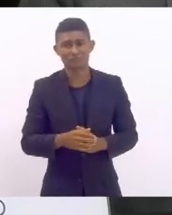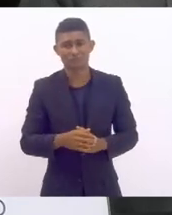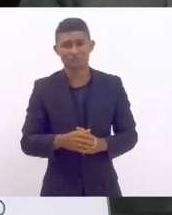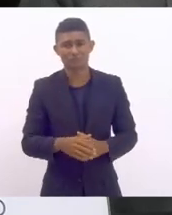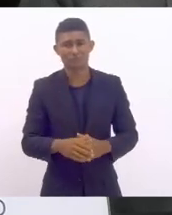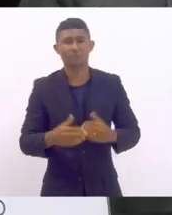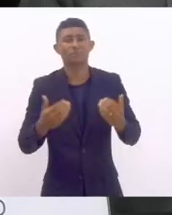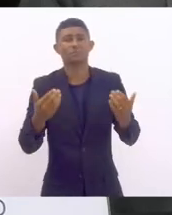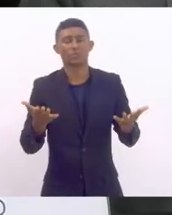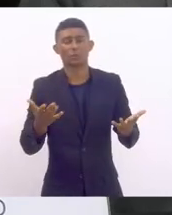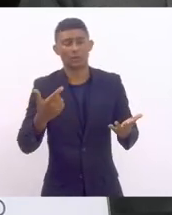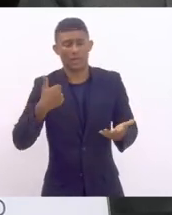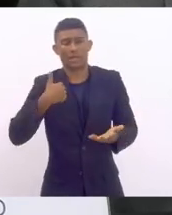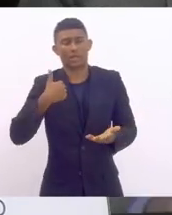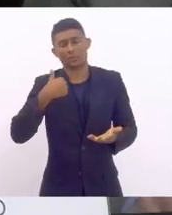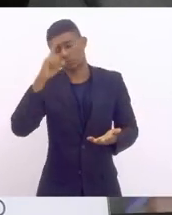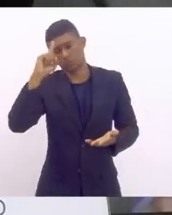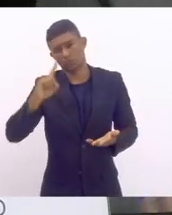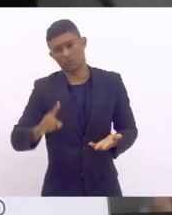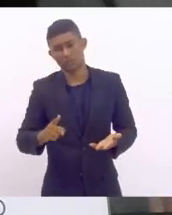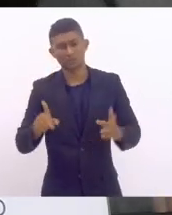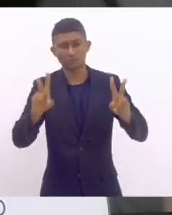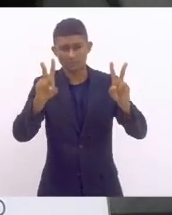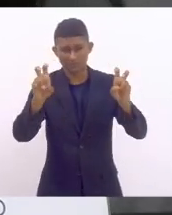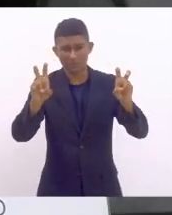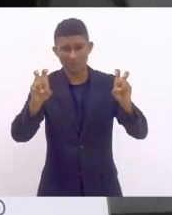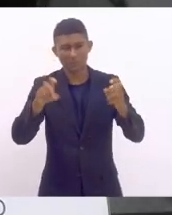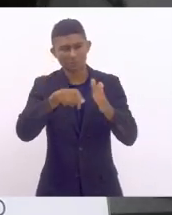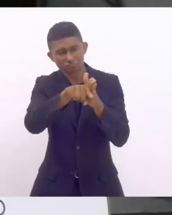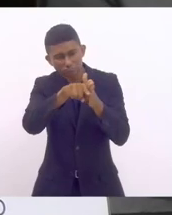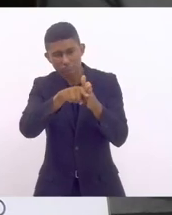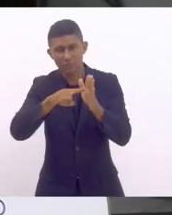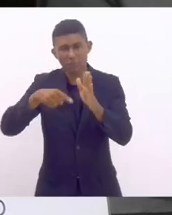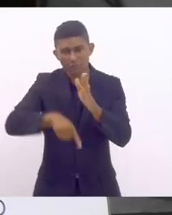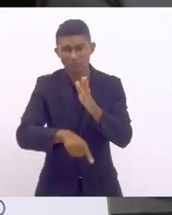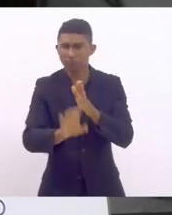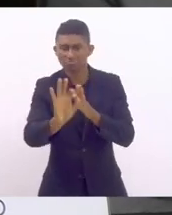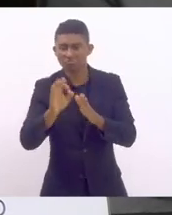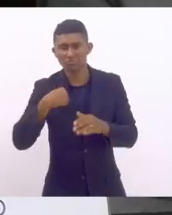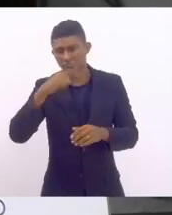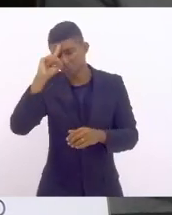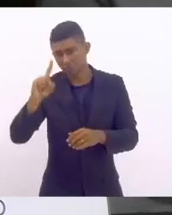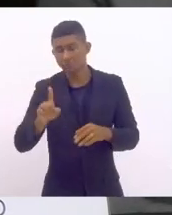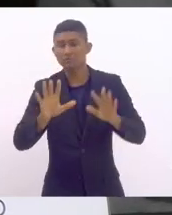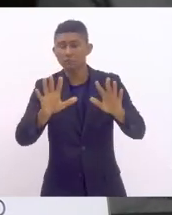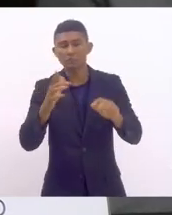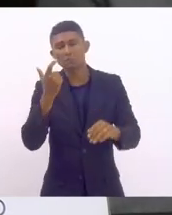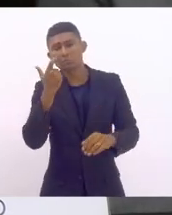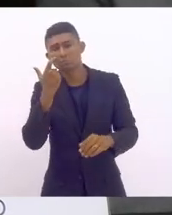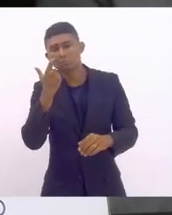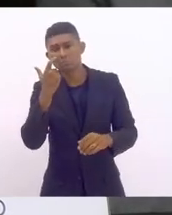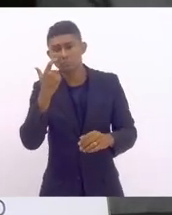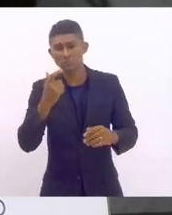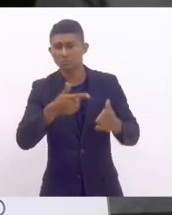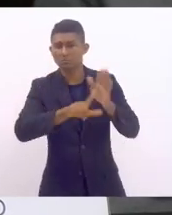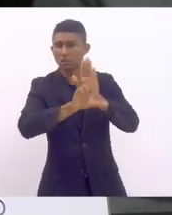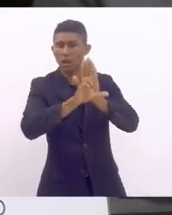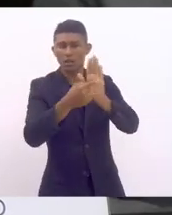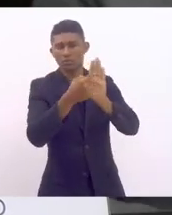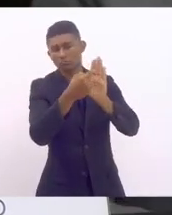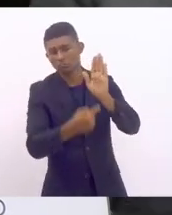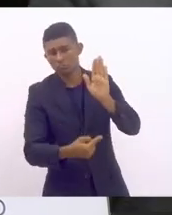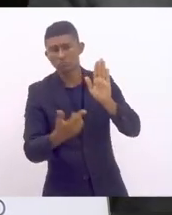é possível ainda não estudei bastante essa questão deputada mas será que a gente não pode ter uma lei que